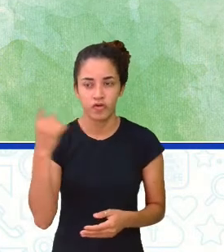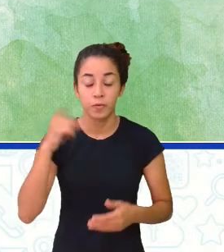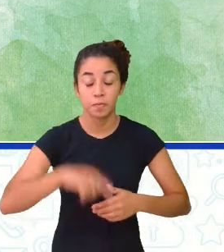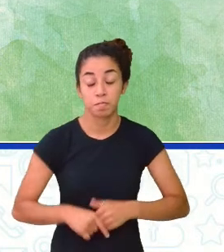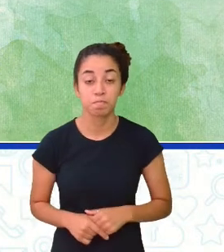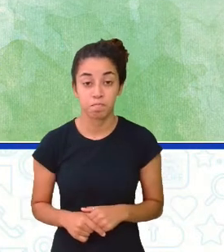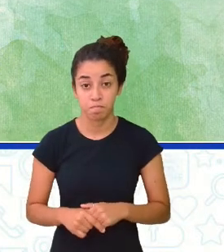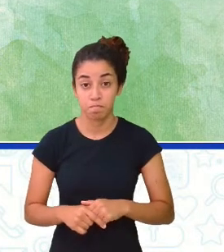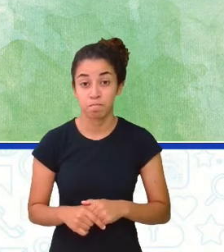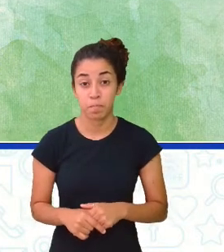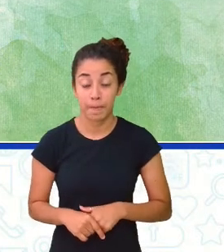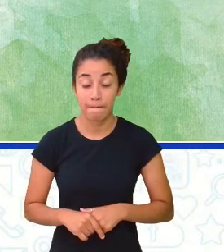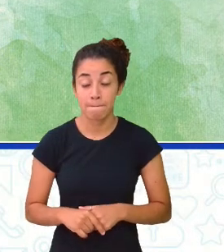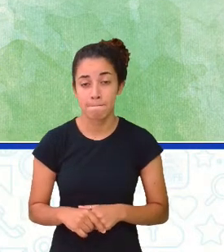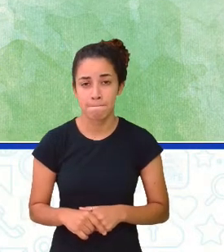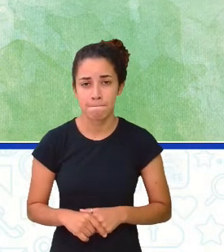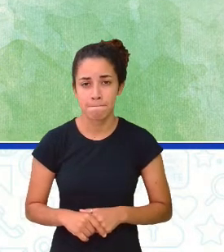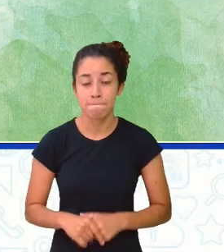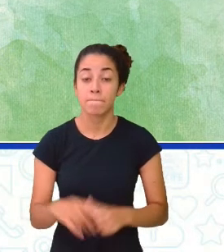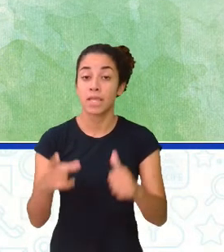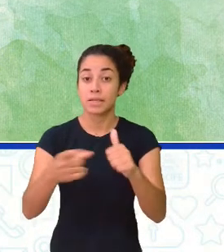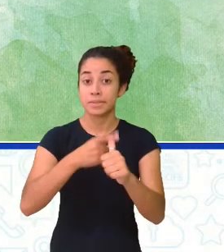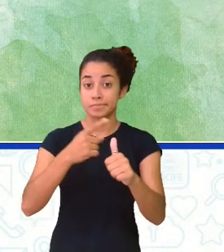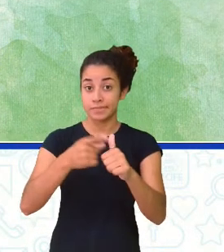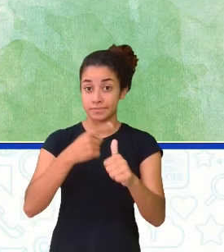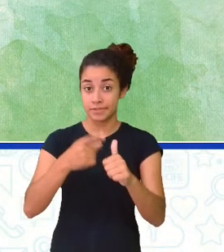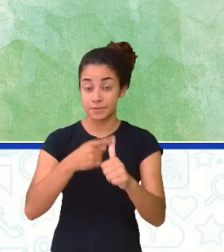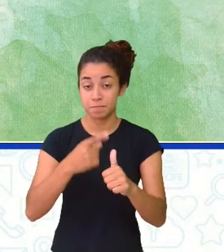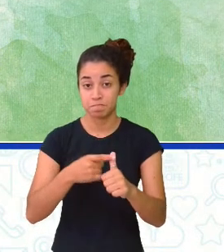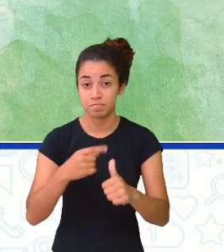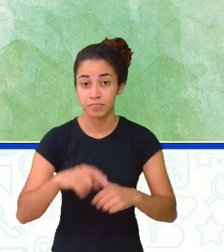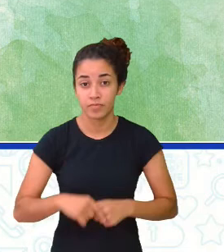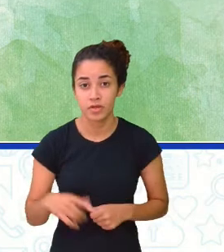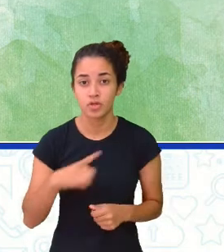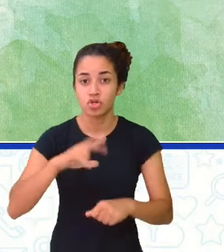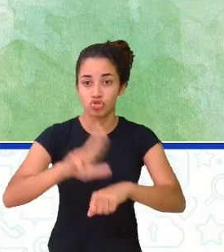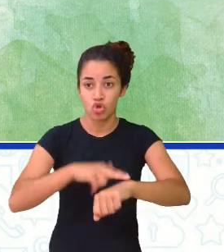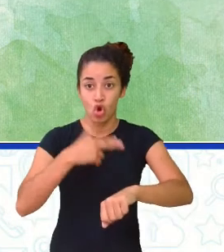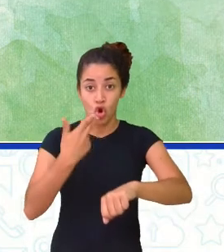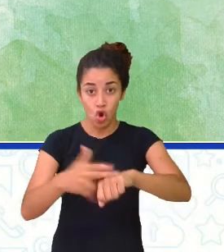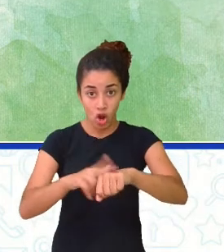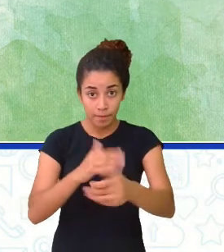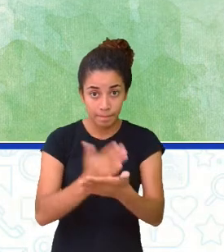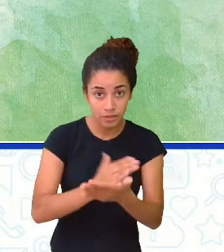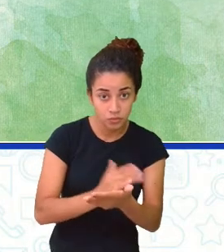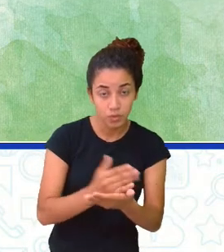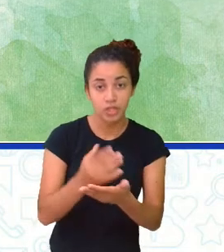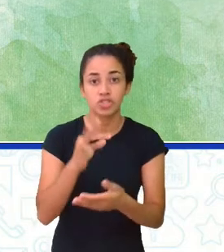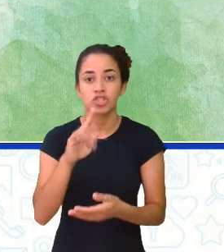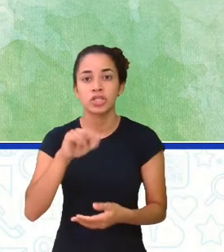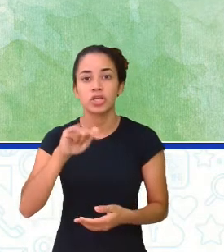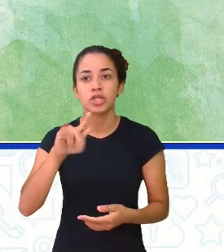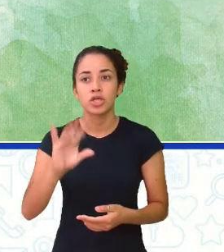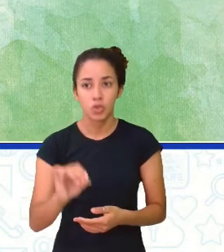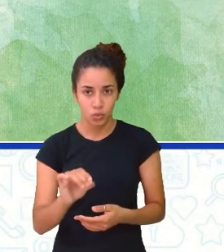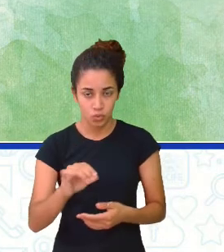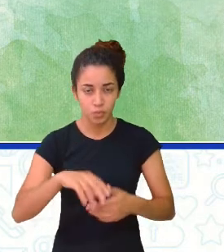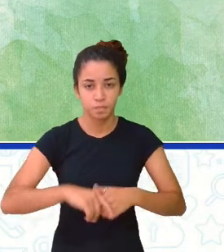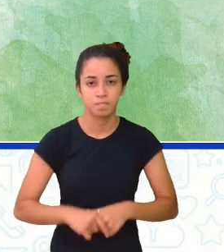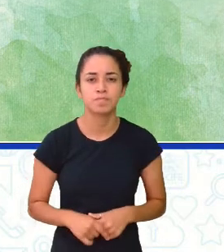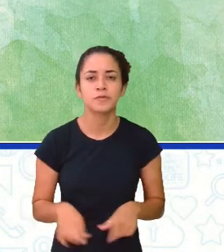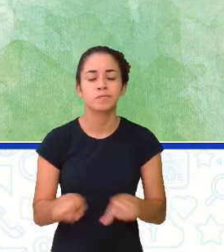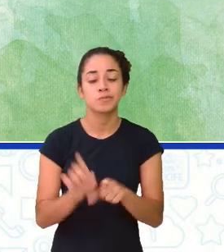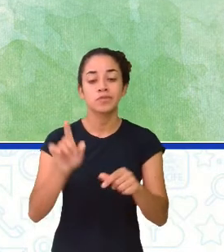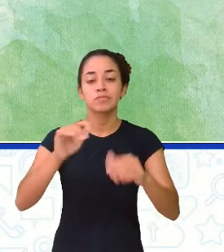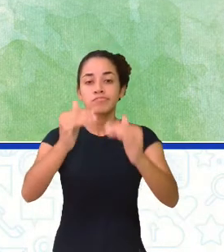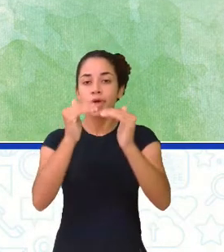apresentadas. Aí, nesse primeiro bloco, eu coloquei, ó, chocolate, mandioca e trigo. E no segundo, a questão de